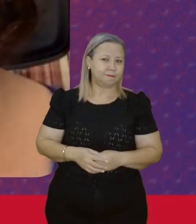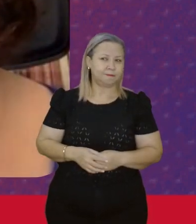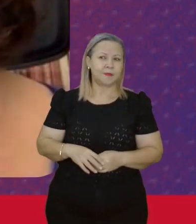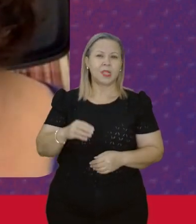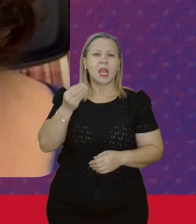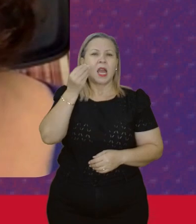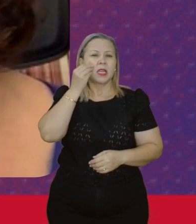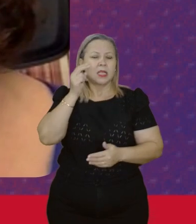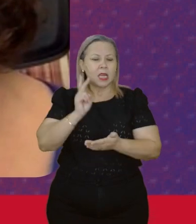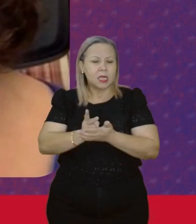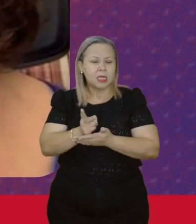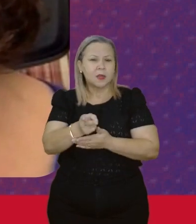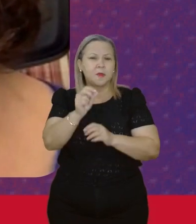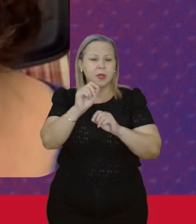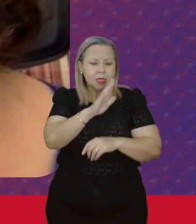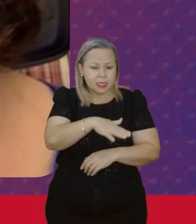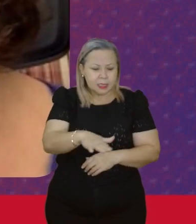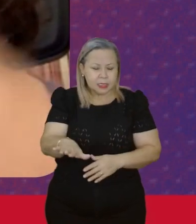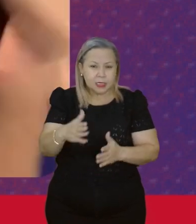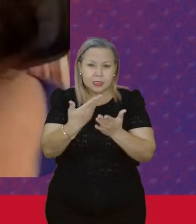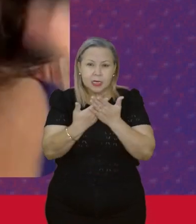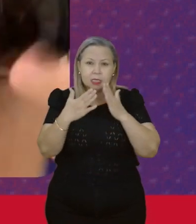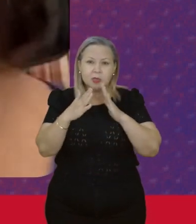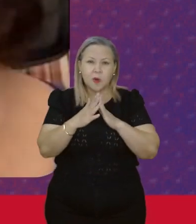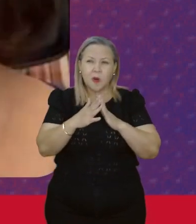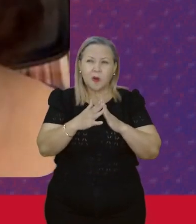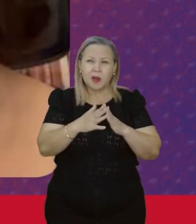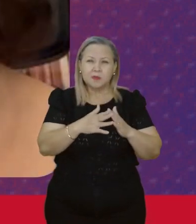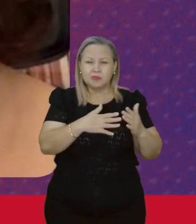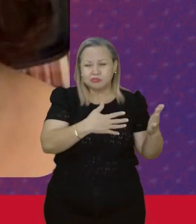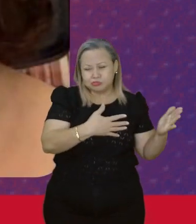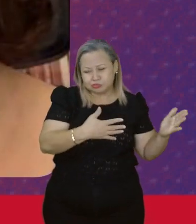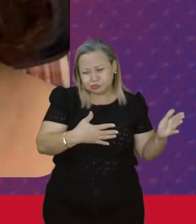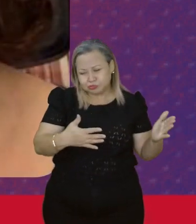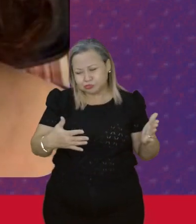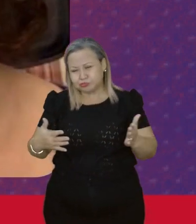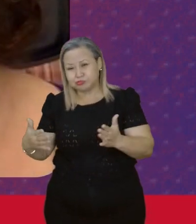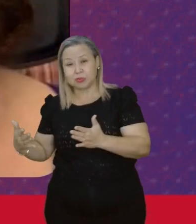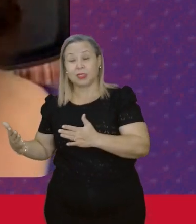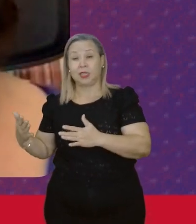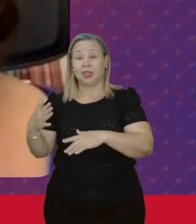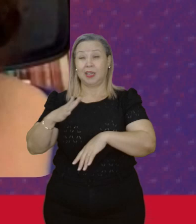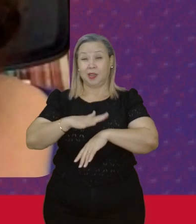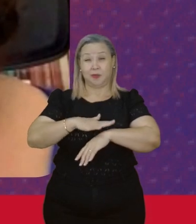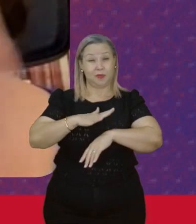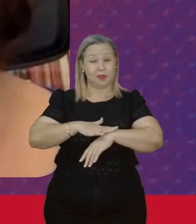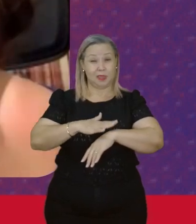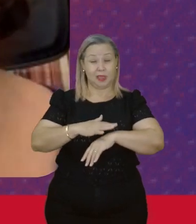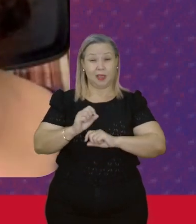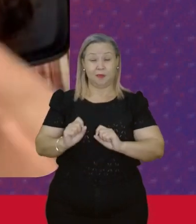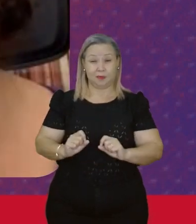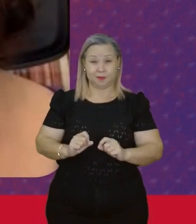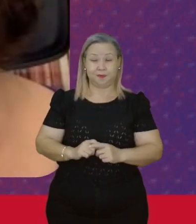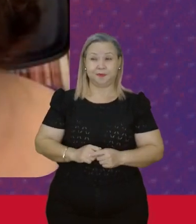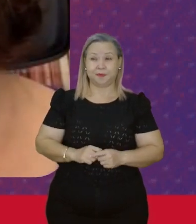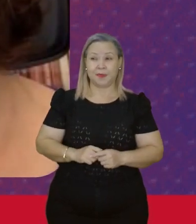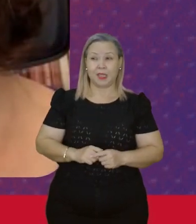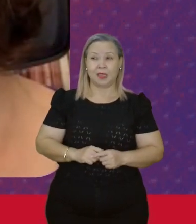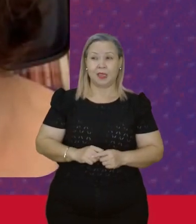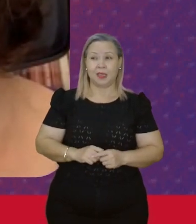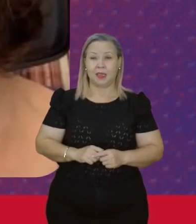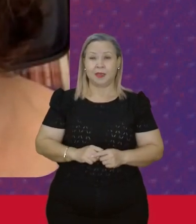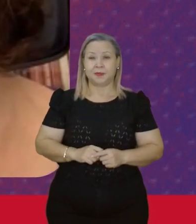tenta manter as crianças na escola o mais tempo possível. Uma espécie de prolongamento